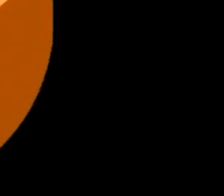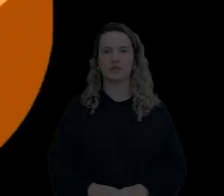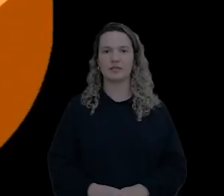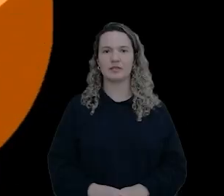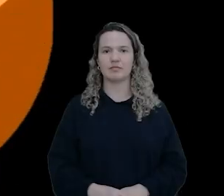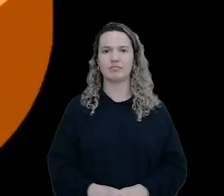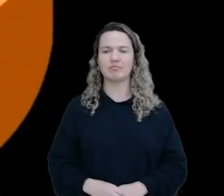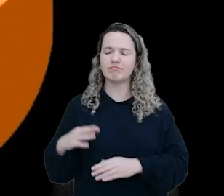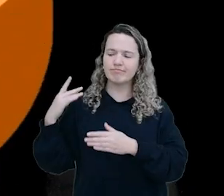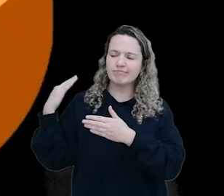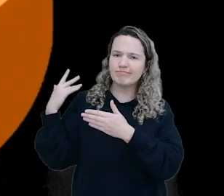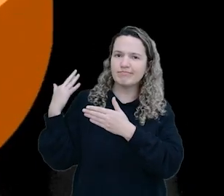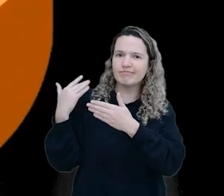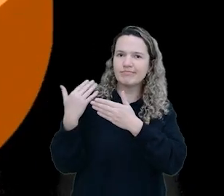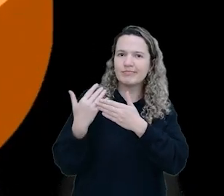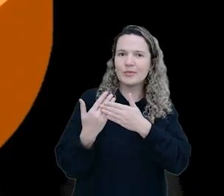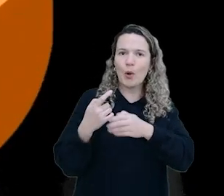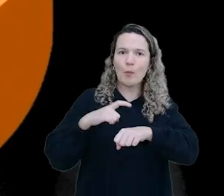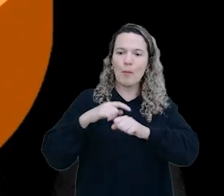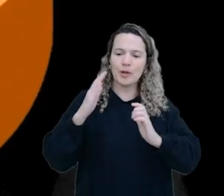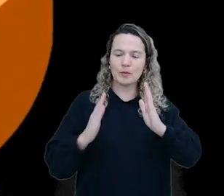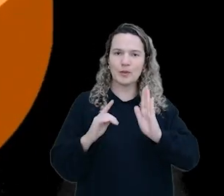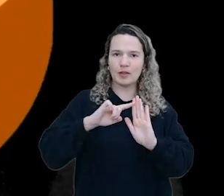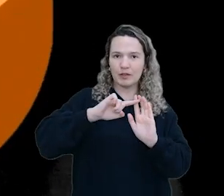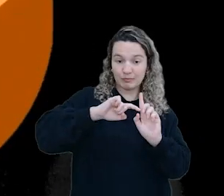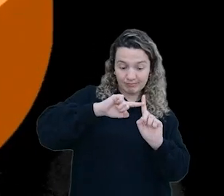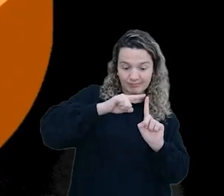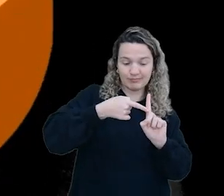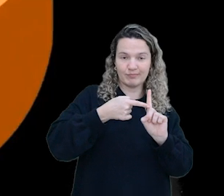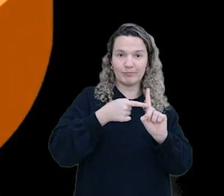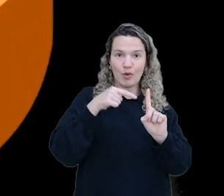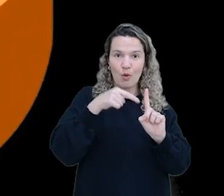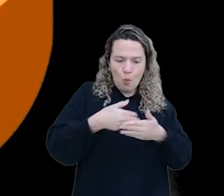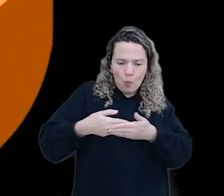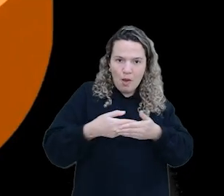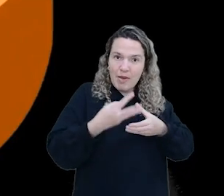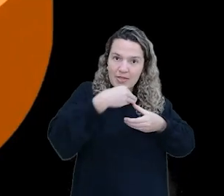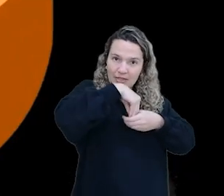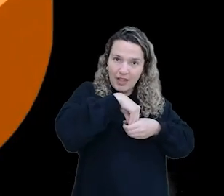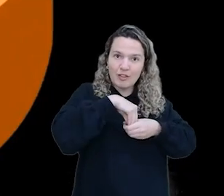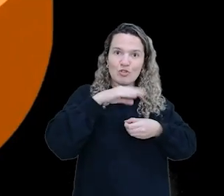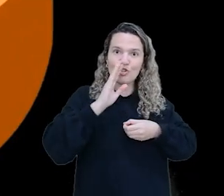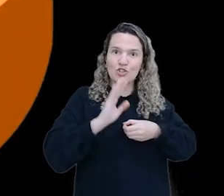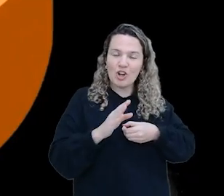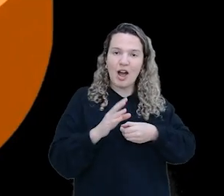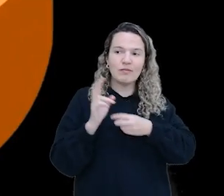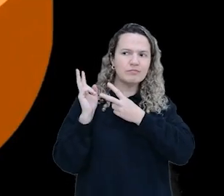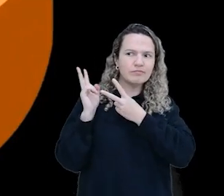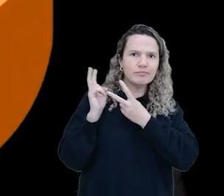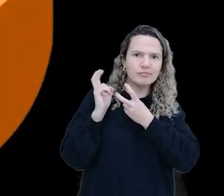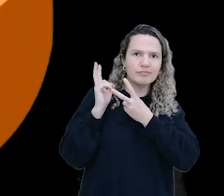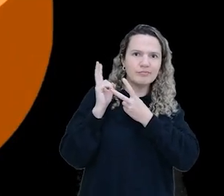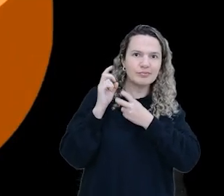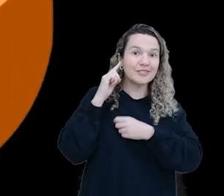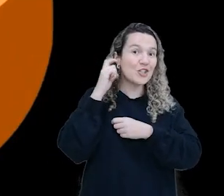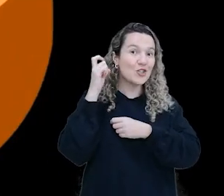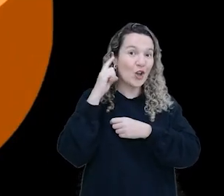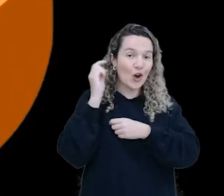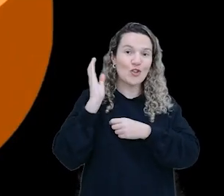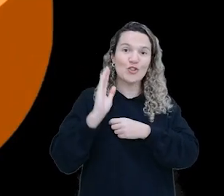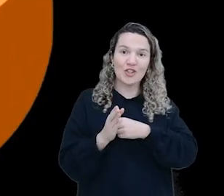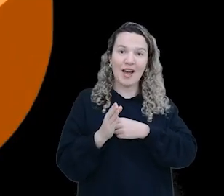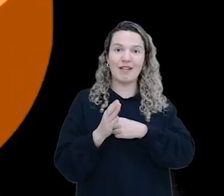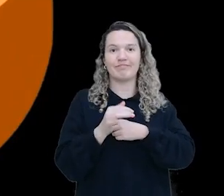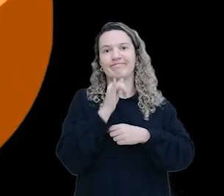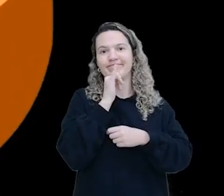Desde o ventre da mãe, o bebê recebe vários estímulos auditivos. Quando ela conversa com ele, canta e ouve